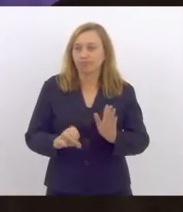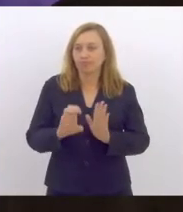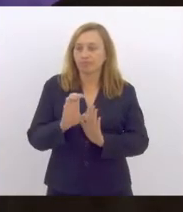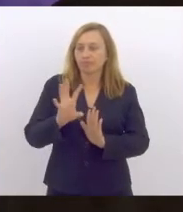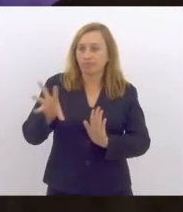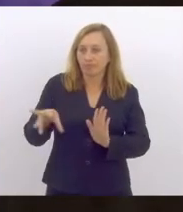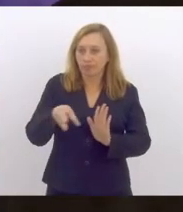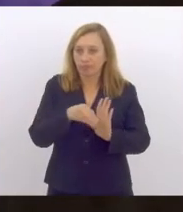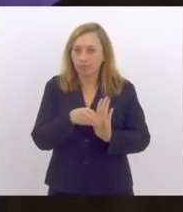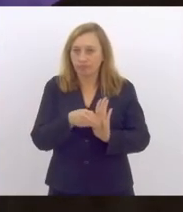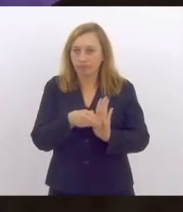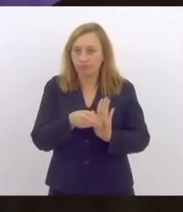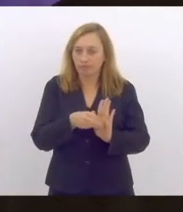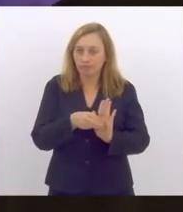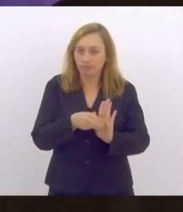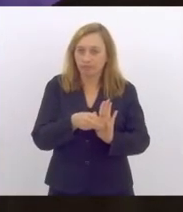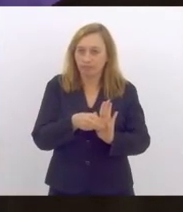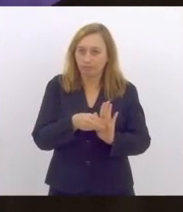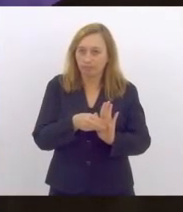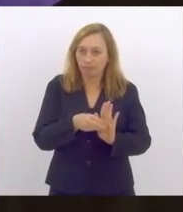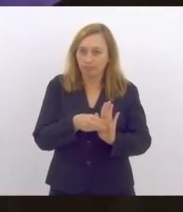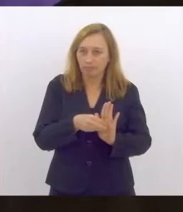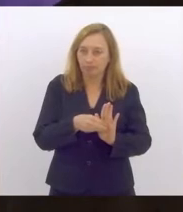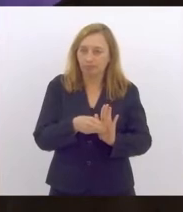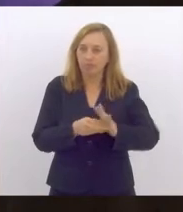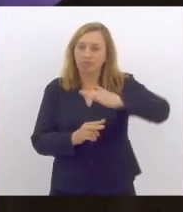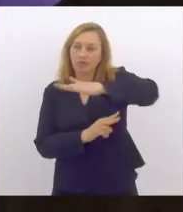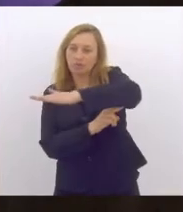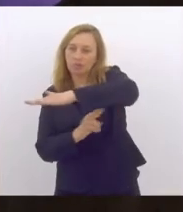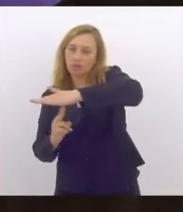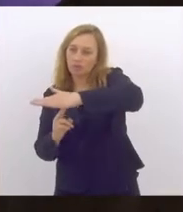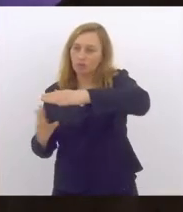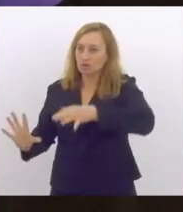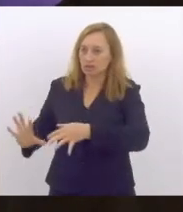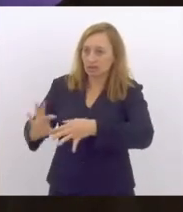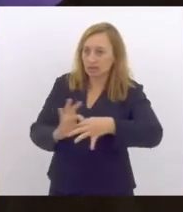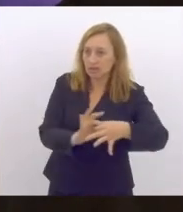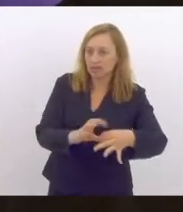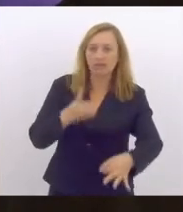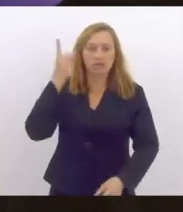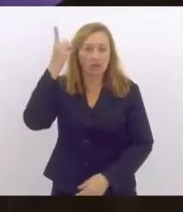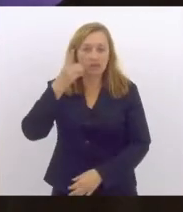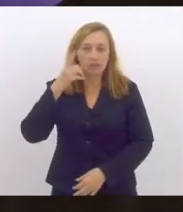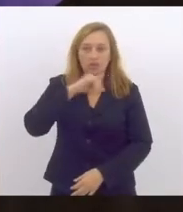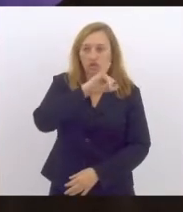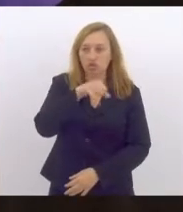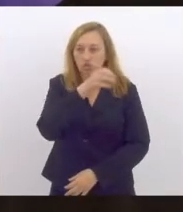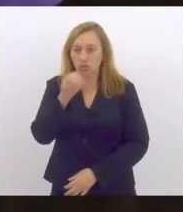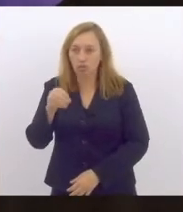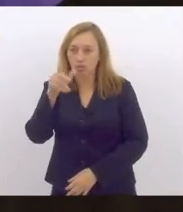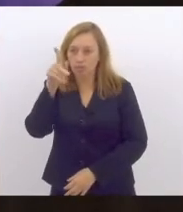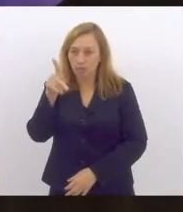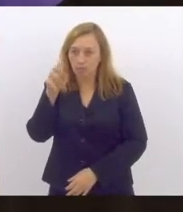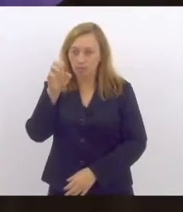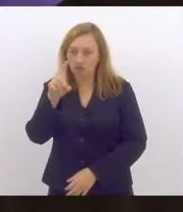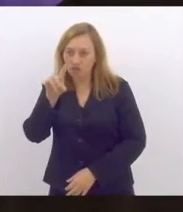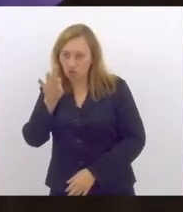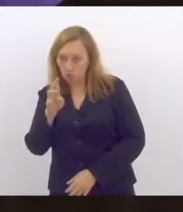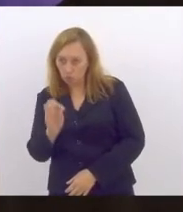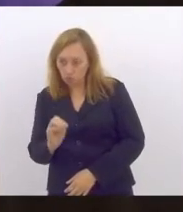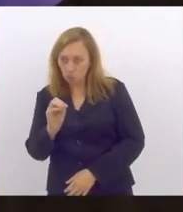ementa, denomina ponte da integração, deputado João Peixoto, a